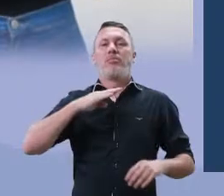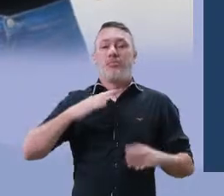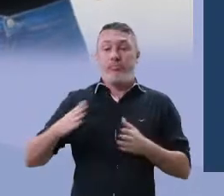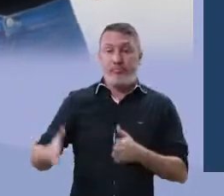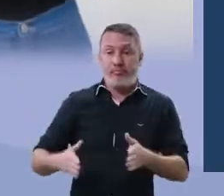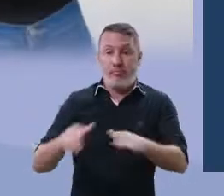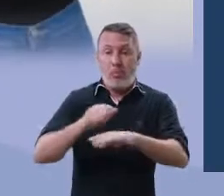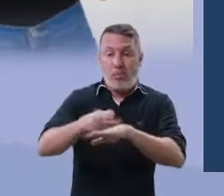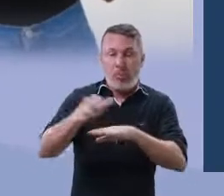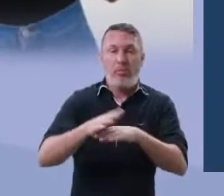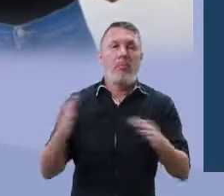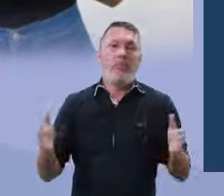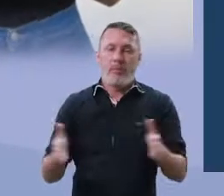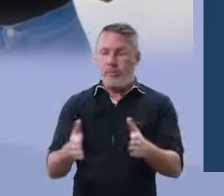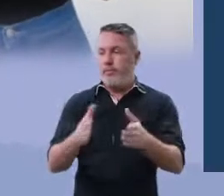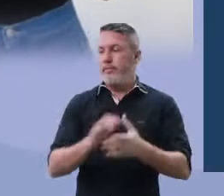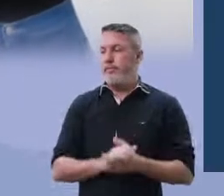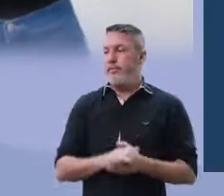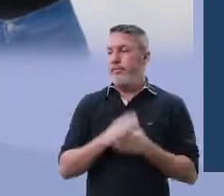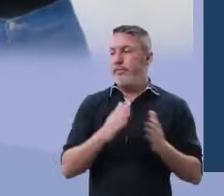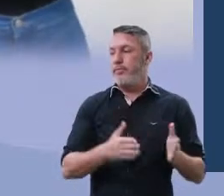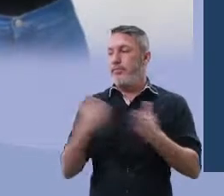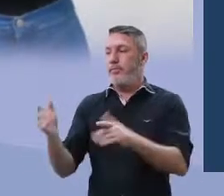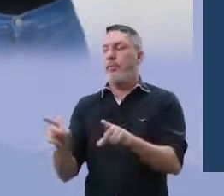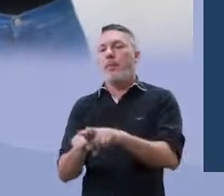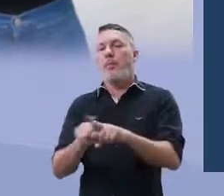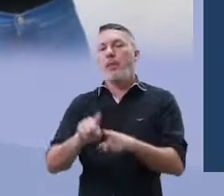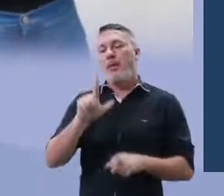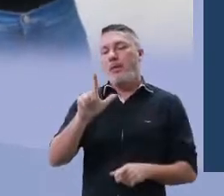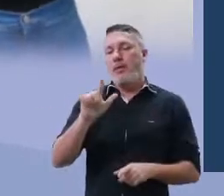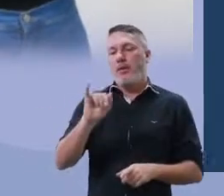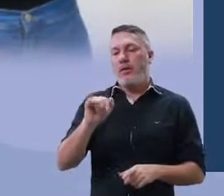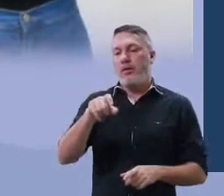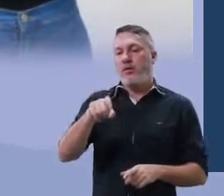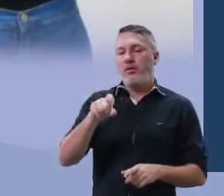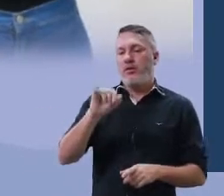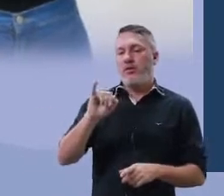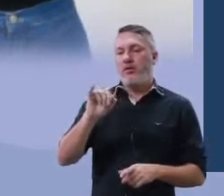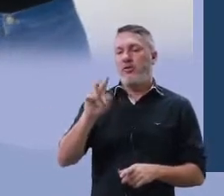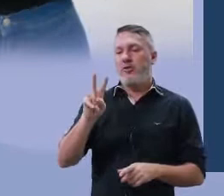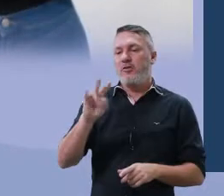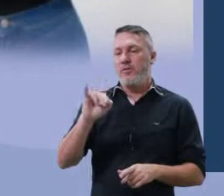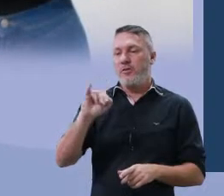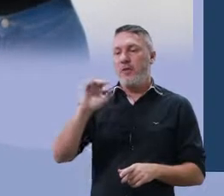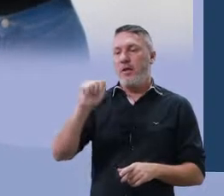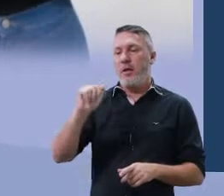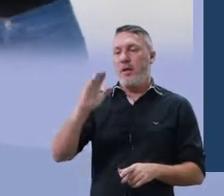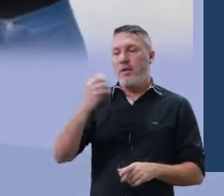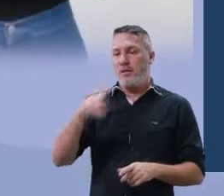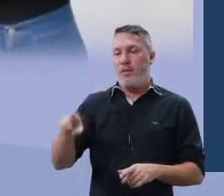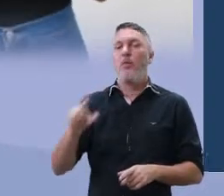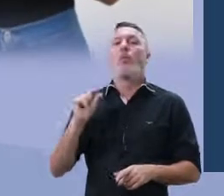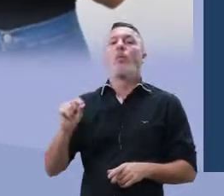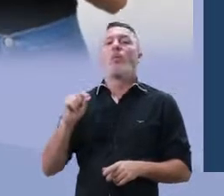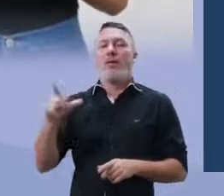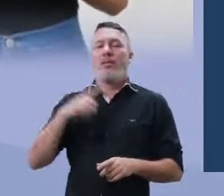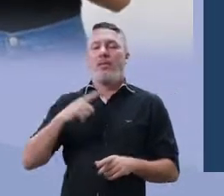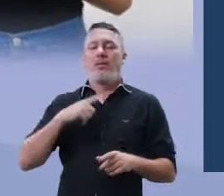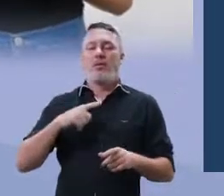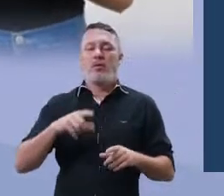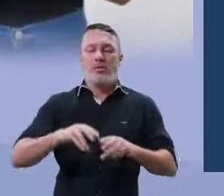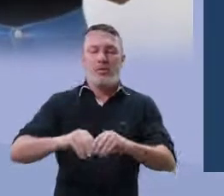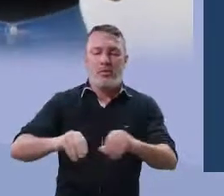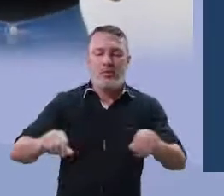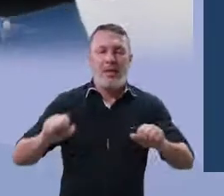da correnteza. Além disso, acontece um processo de lixiviação. O que é isso? É quando uma espécie de lavagem